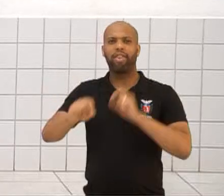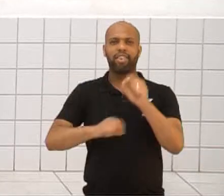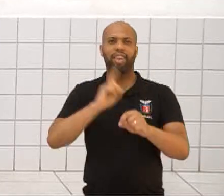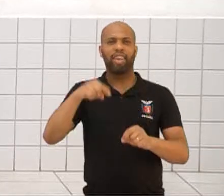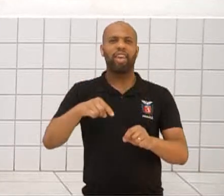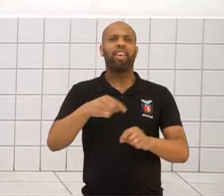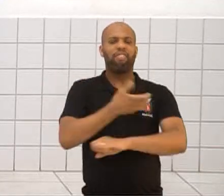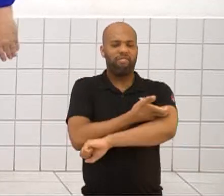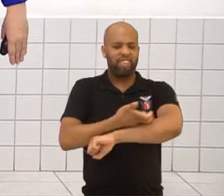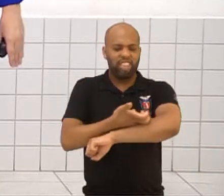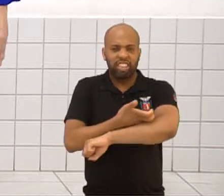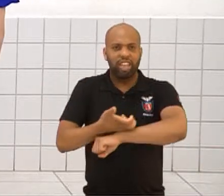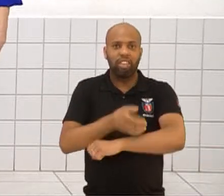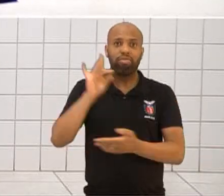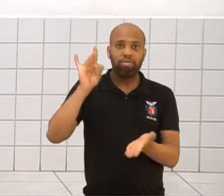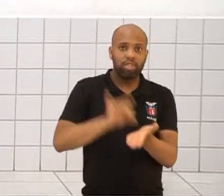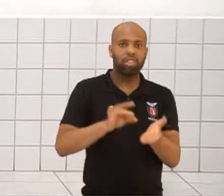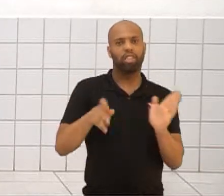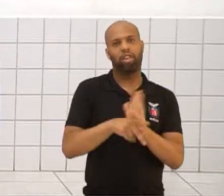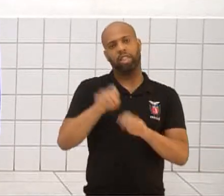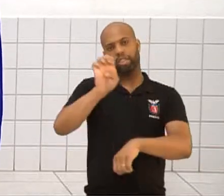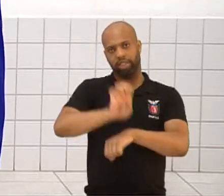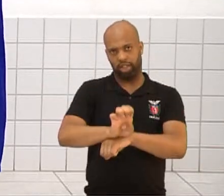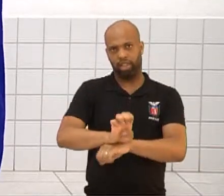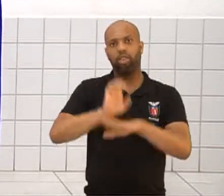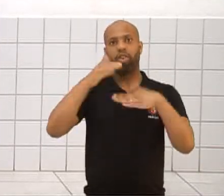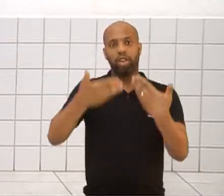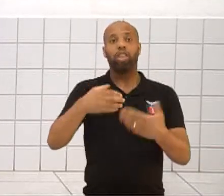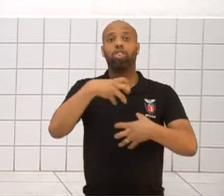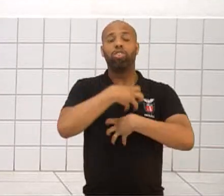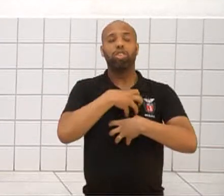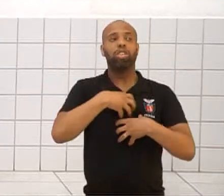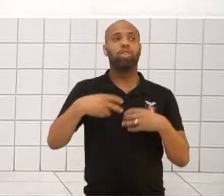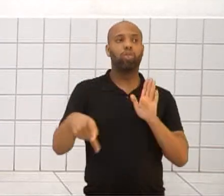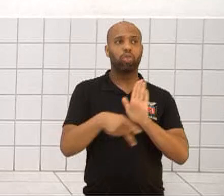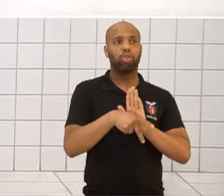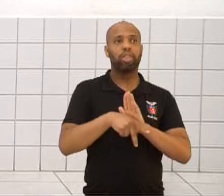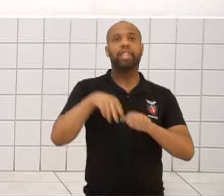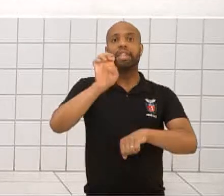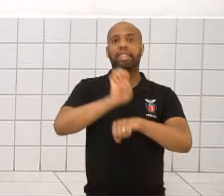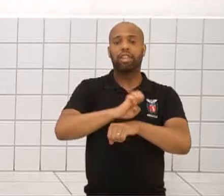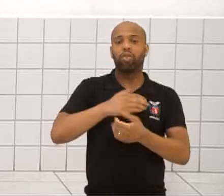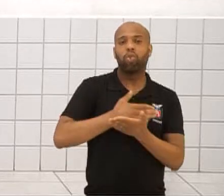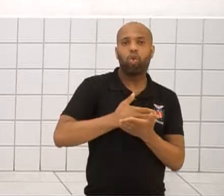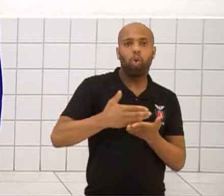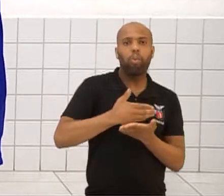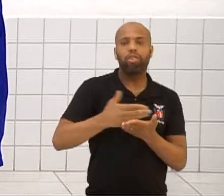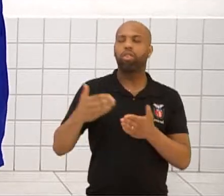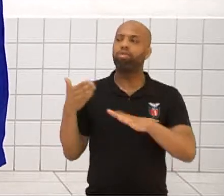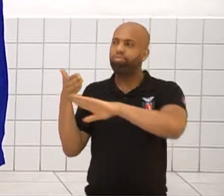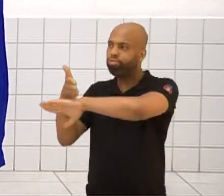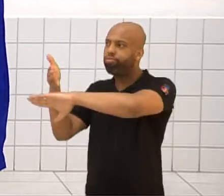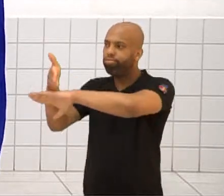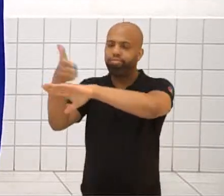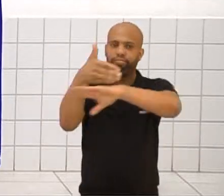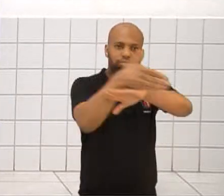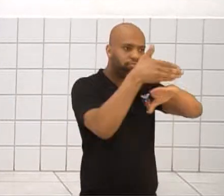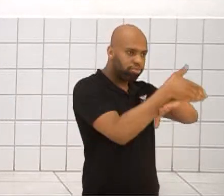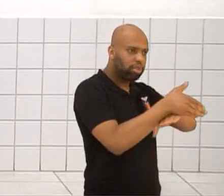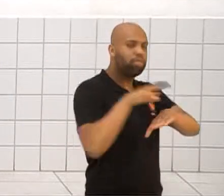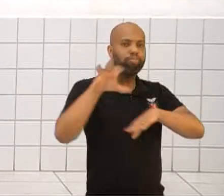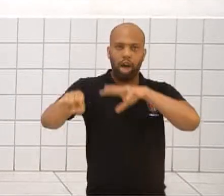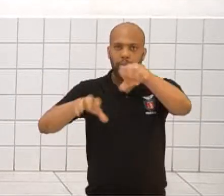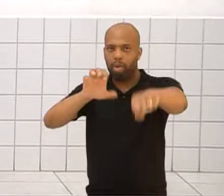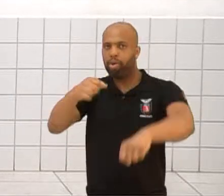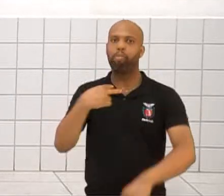vegetação original do estado. Então, na medida que o estado começou a ser ocupado, literalmente, de